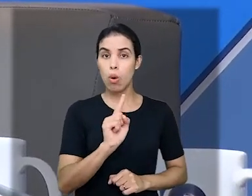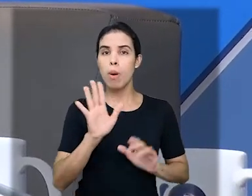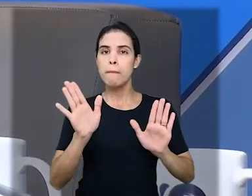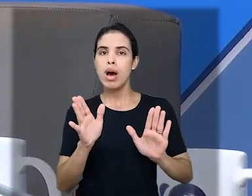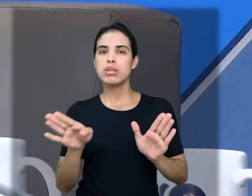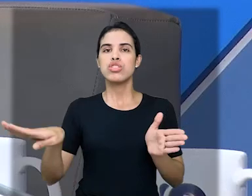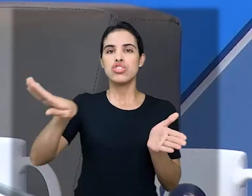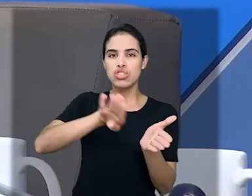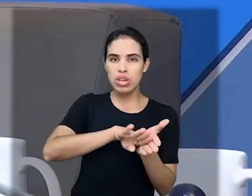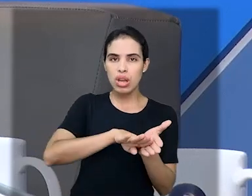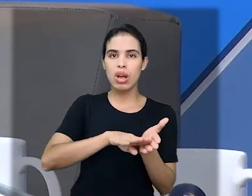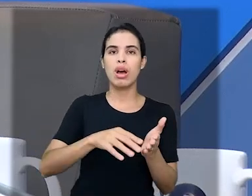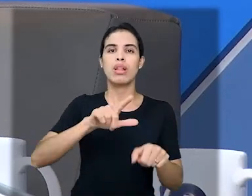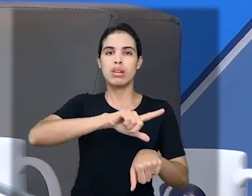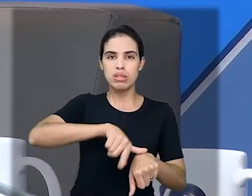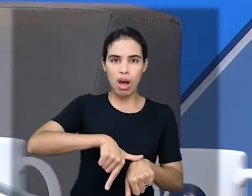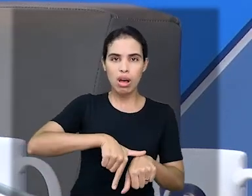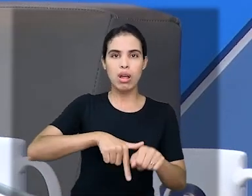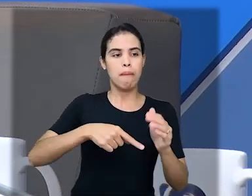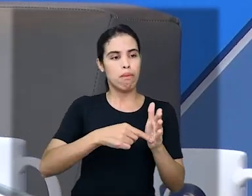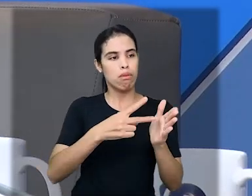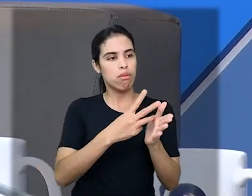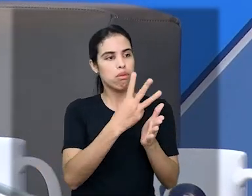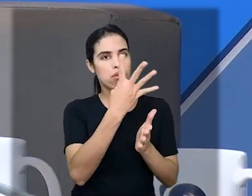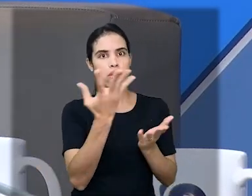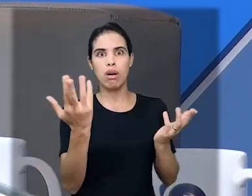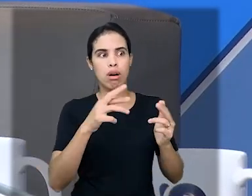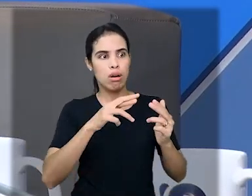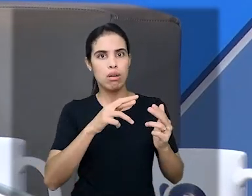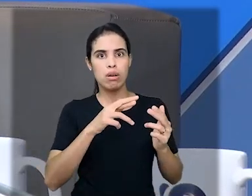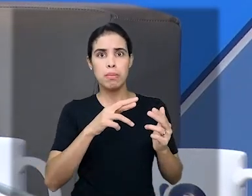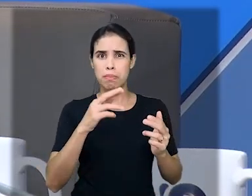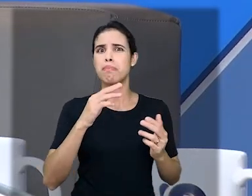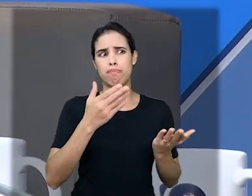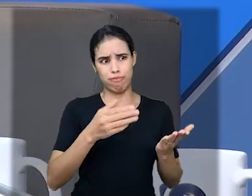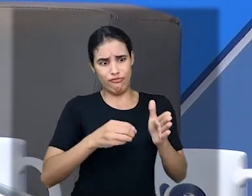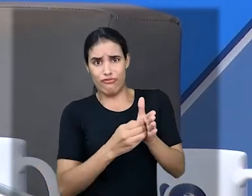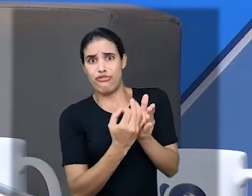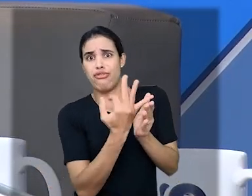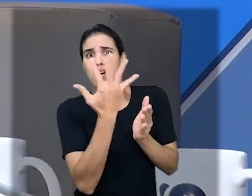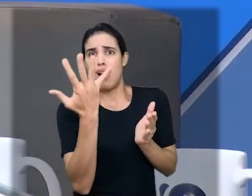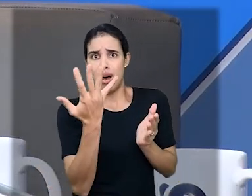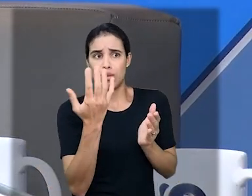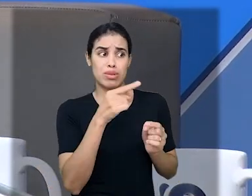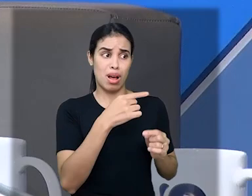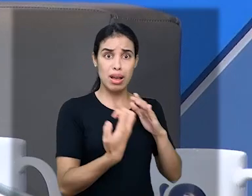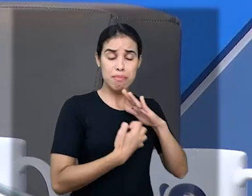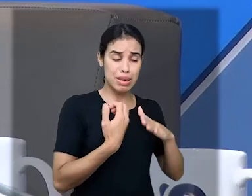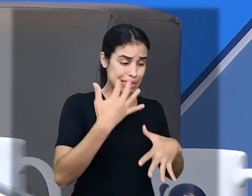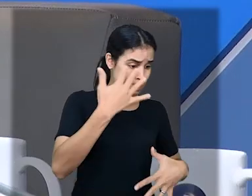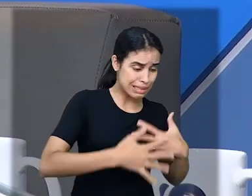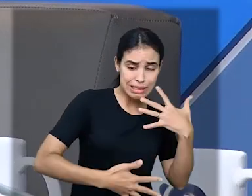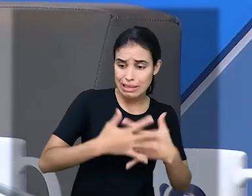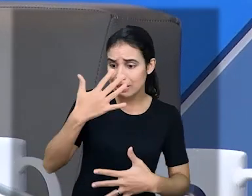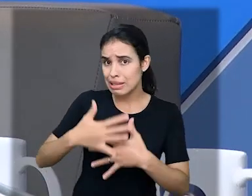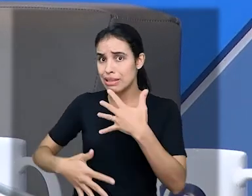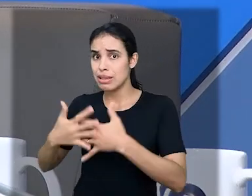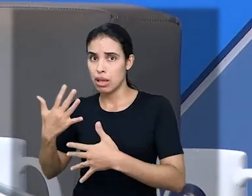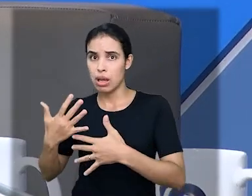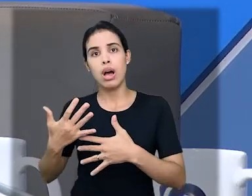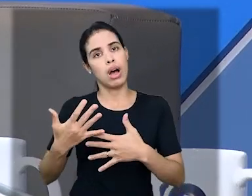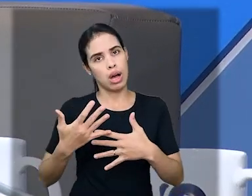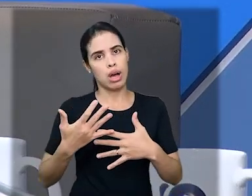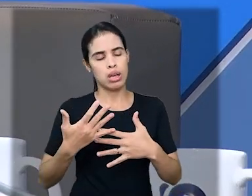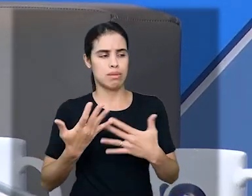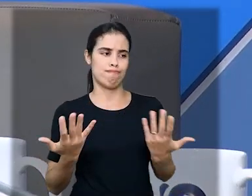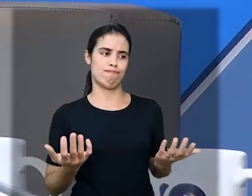causa. Mas essa pessoa que atrasa 10 vezes no mês, imagina o transtorno, a dificuldade que ela proporcionou ao ambiente de